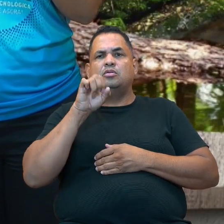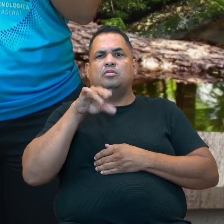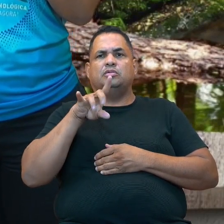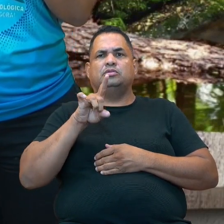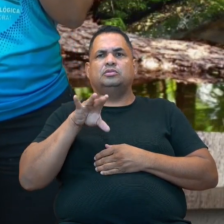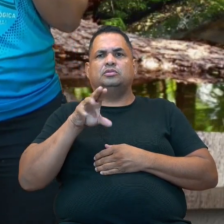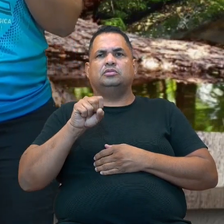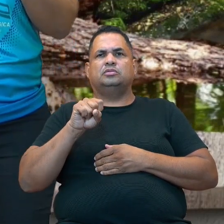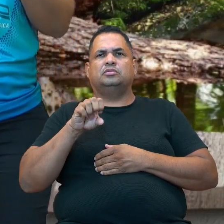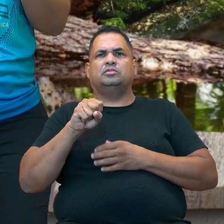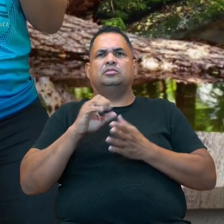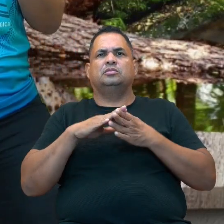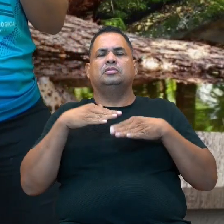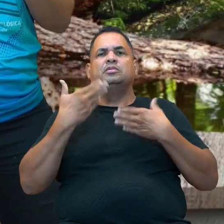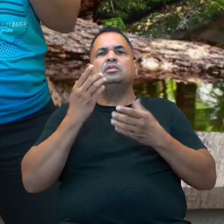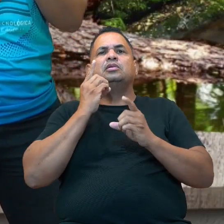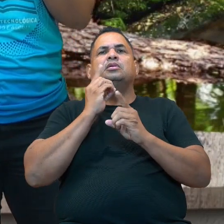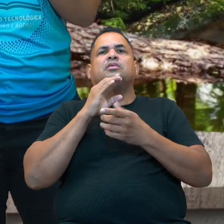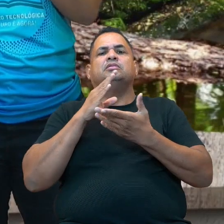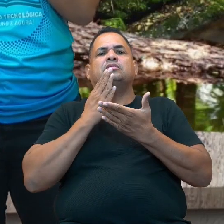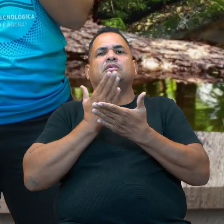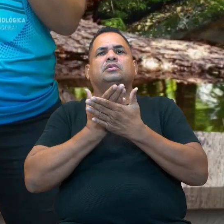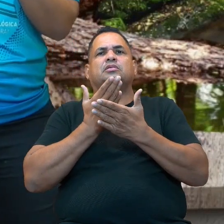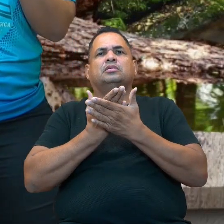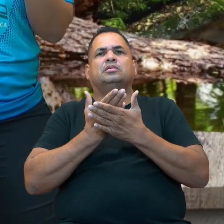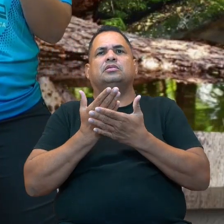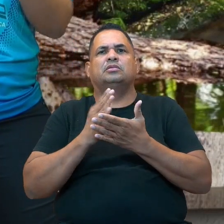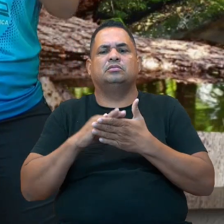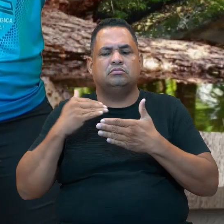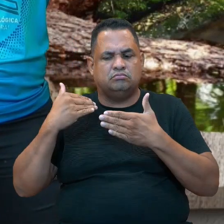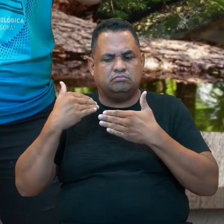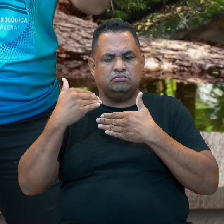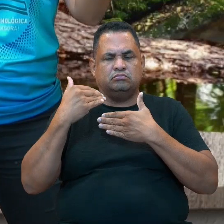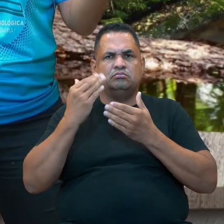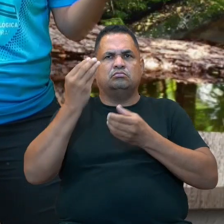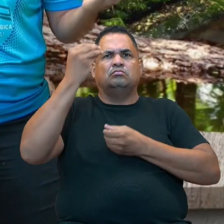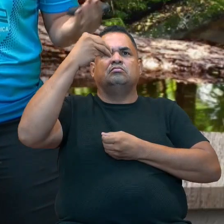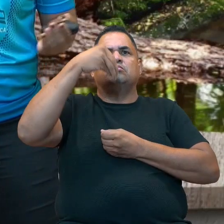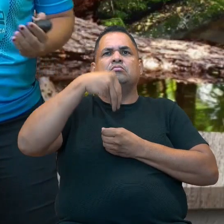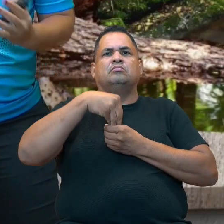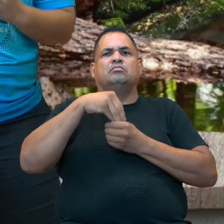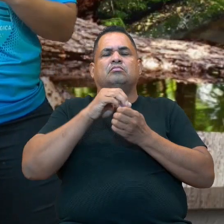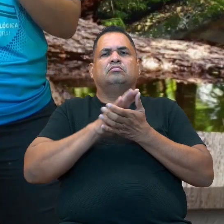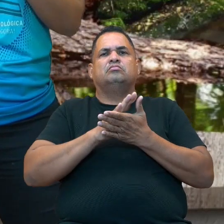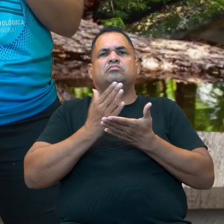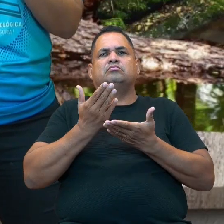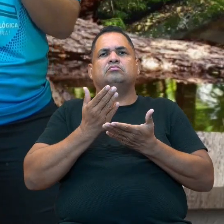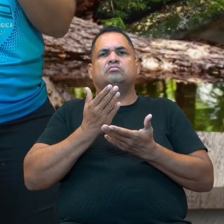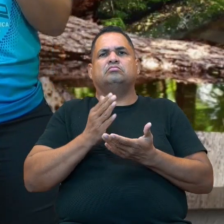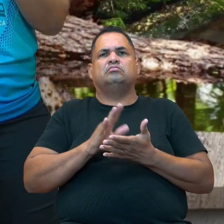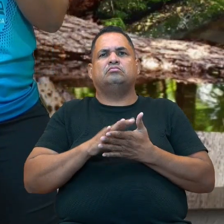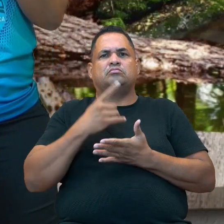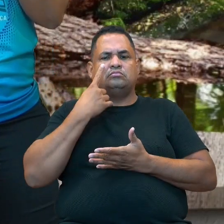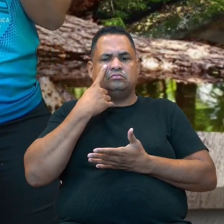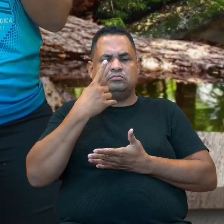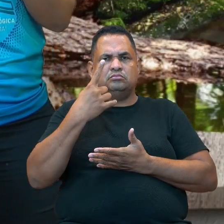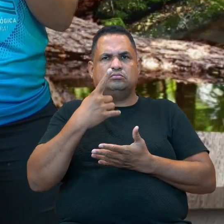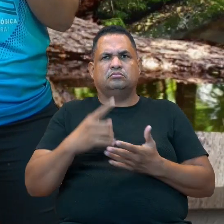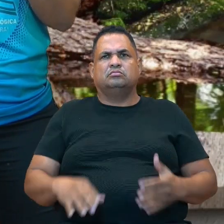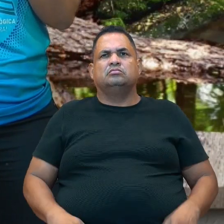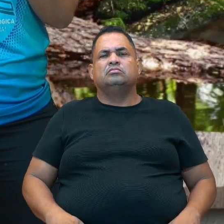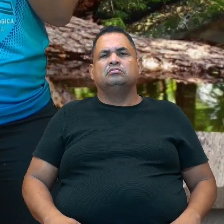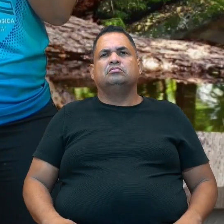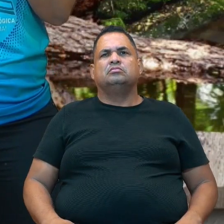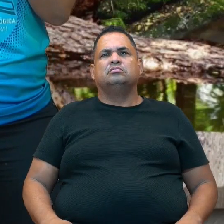estudar isso, né? Mais lá pra frente, dentro do conteúdo de biologia do ensino médio, vocês vão ver isso,